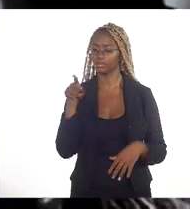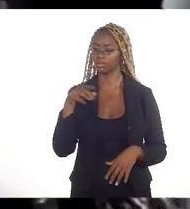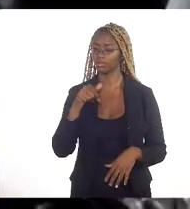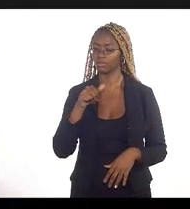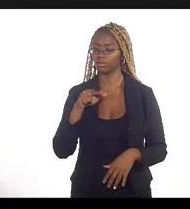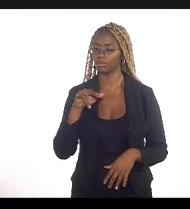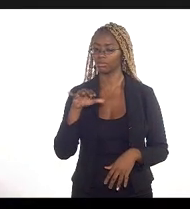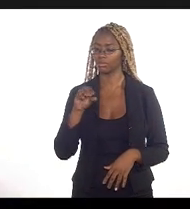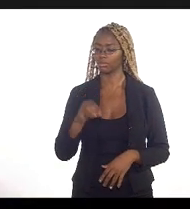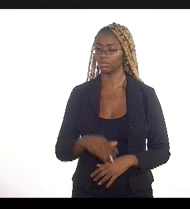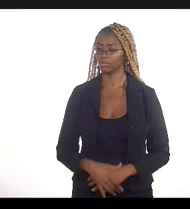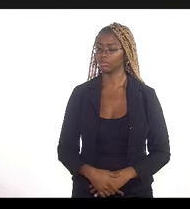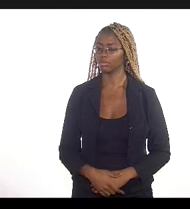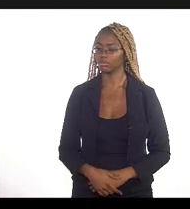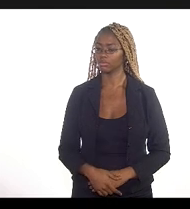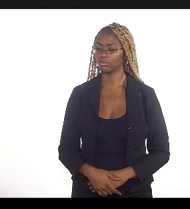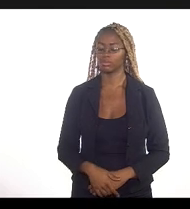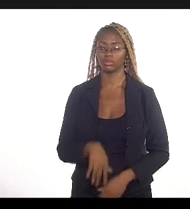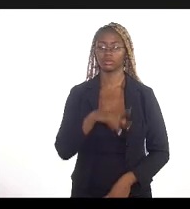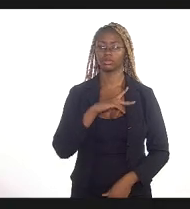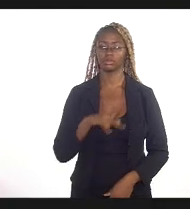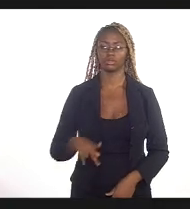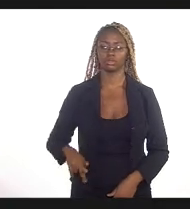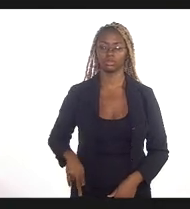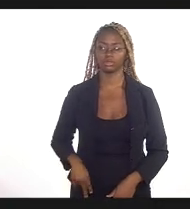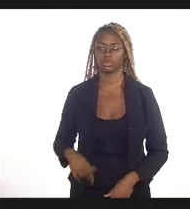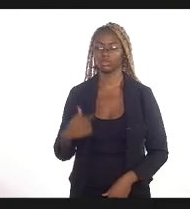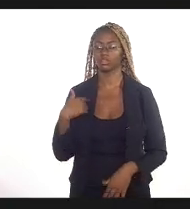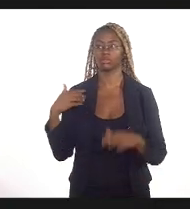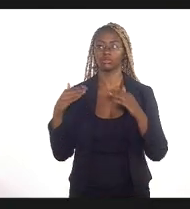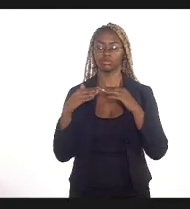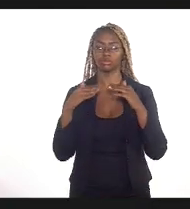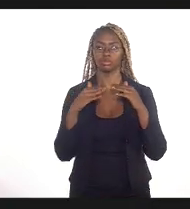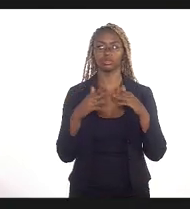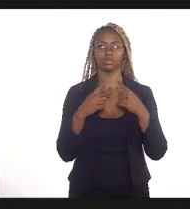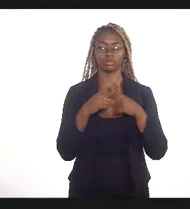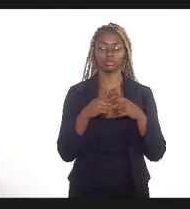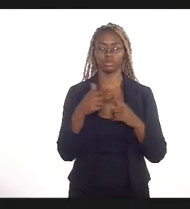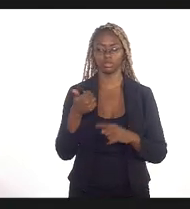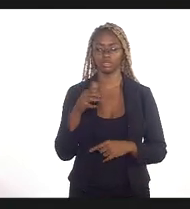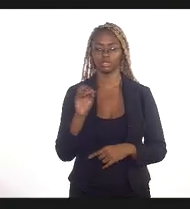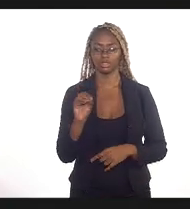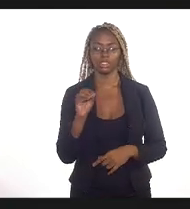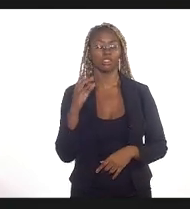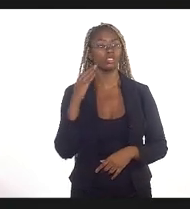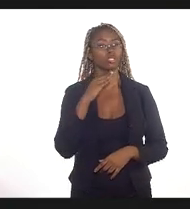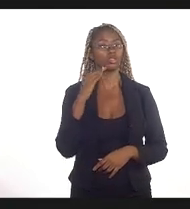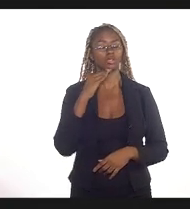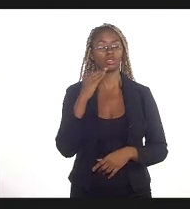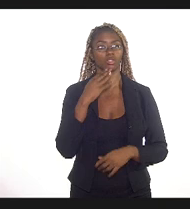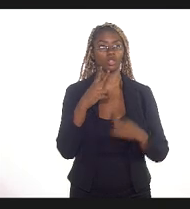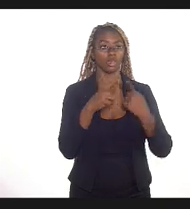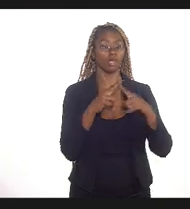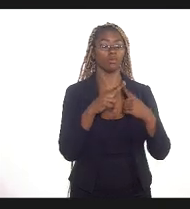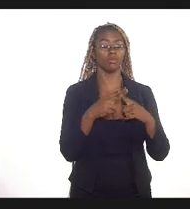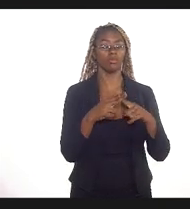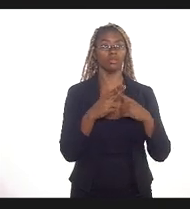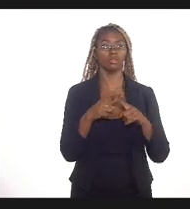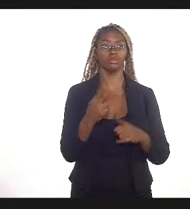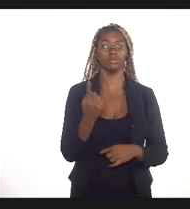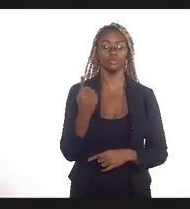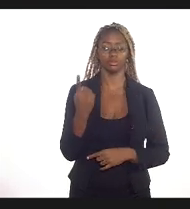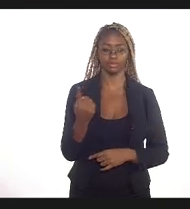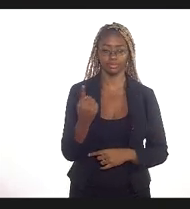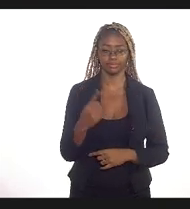Pacheco. Senhor presidente, o parecer é favorável à emenda 10, pela prejudicabilidade da emenda 1,